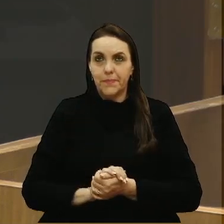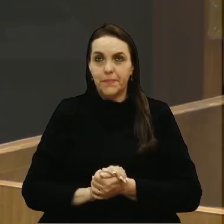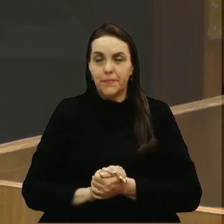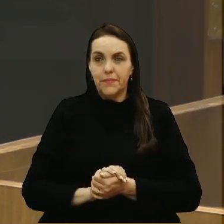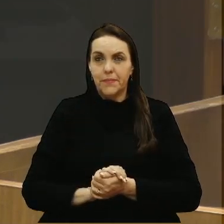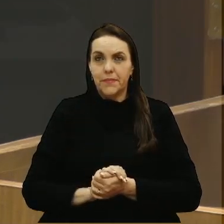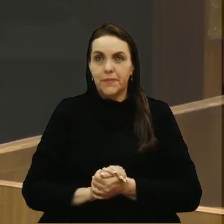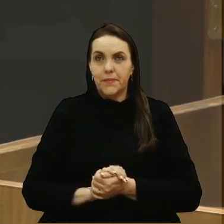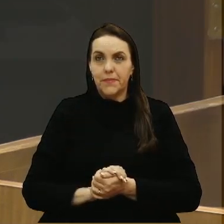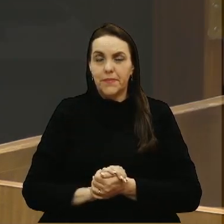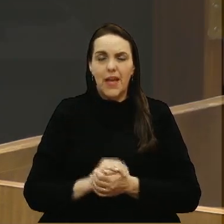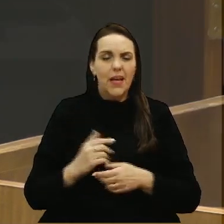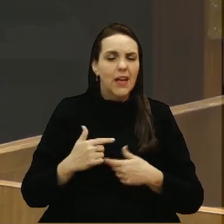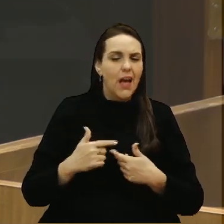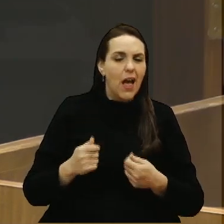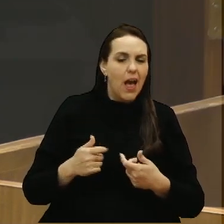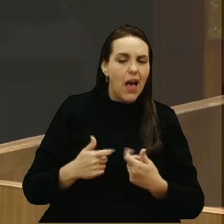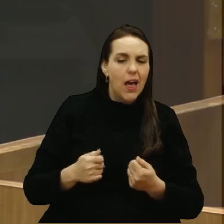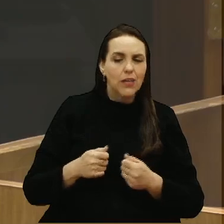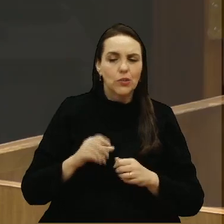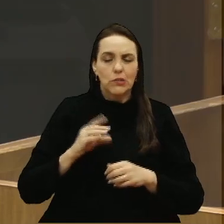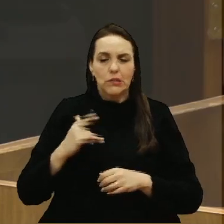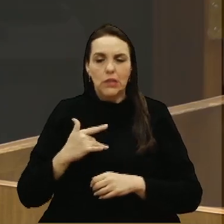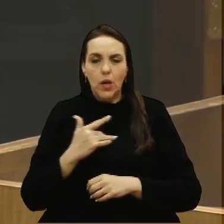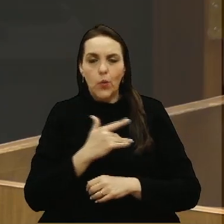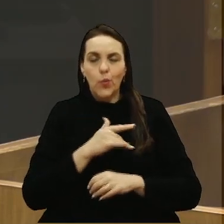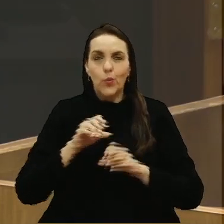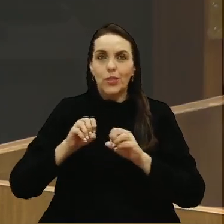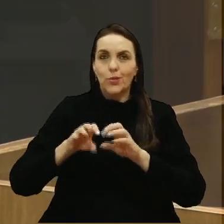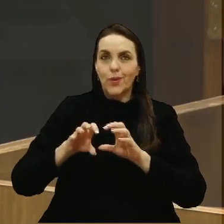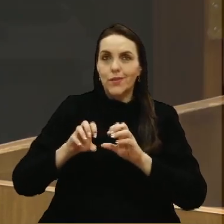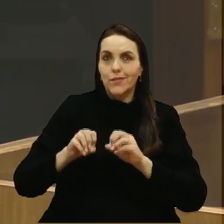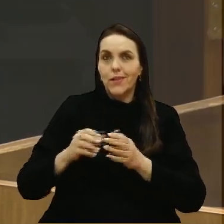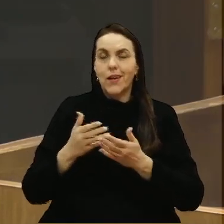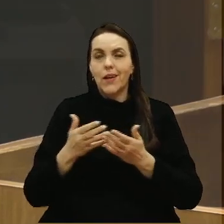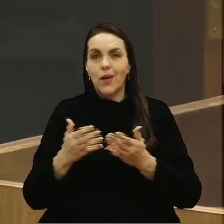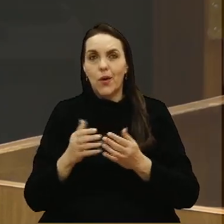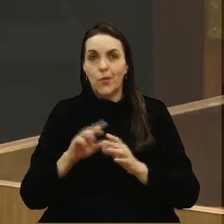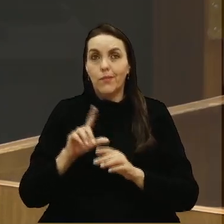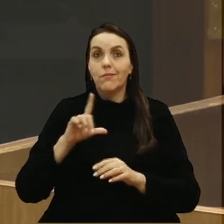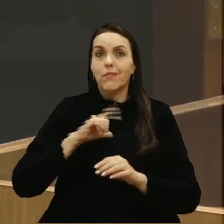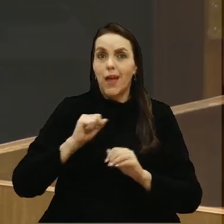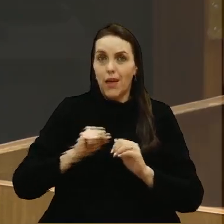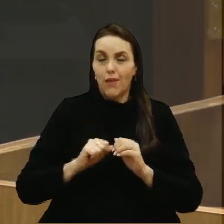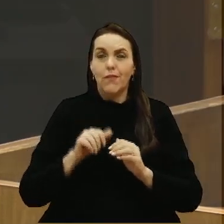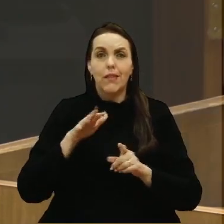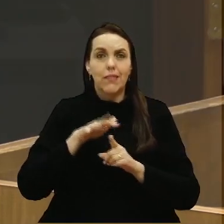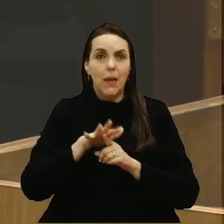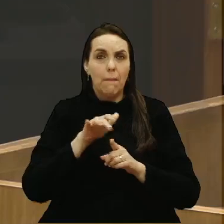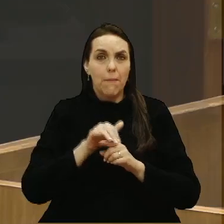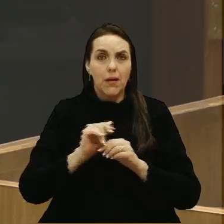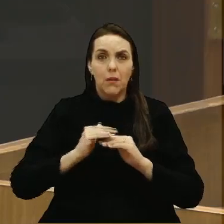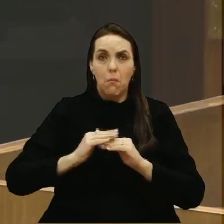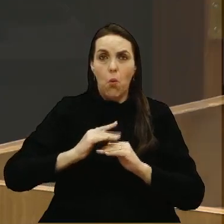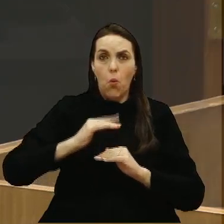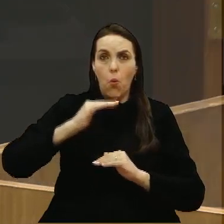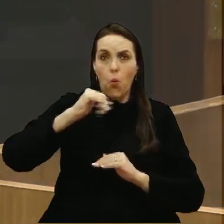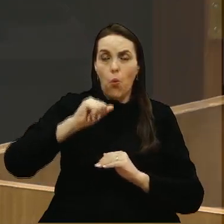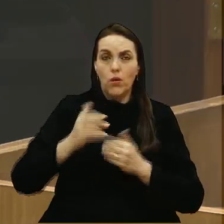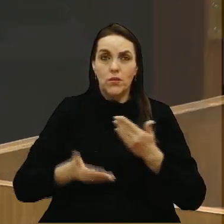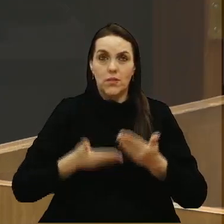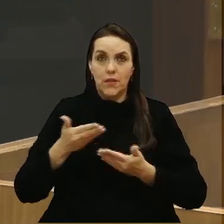déficit salientou os gastos expressivos na saúde e educação, e segundo ele, houve uma demanda aumentada no serviço